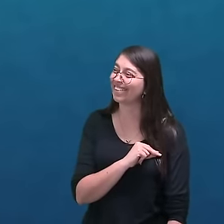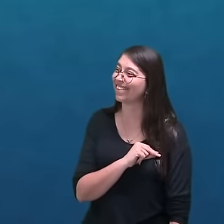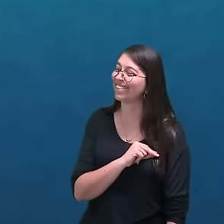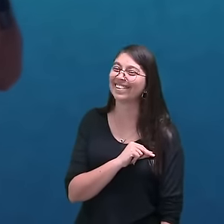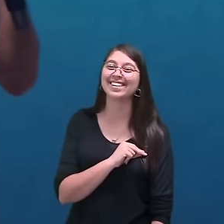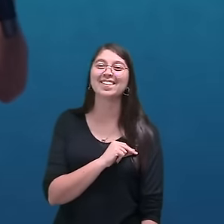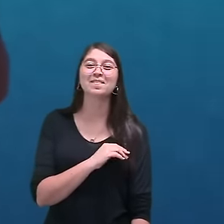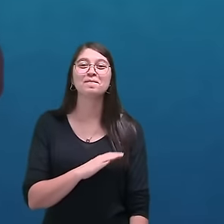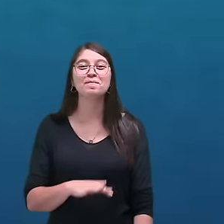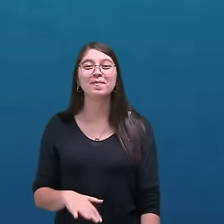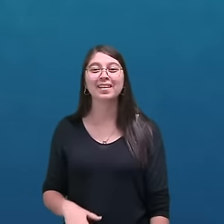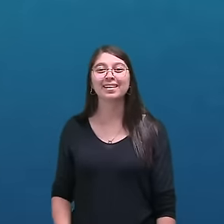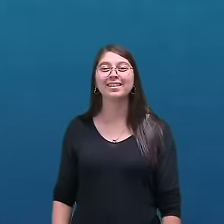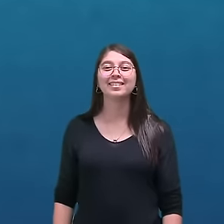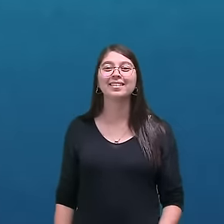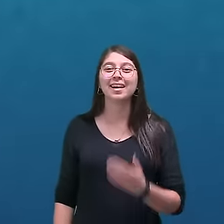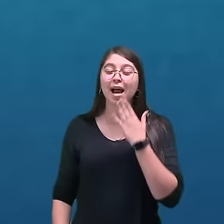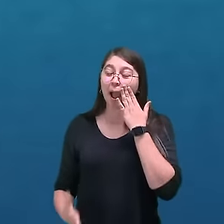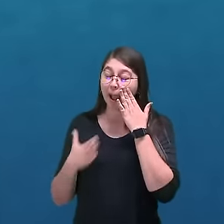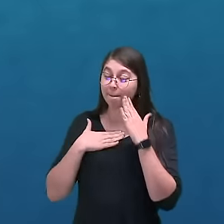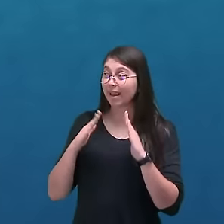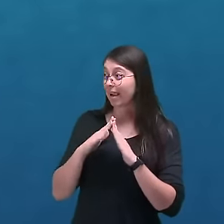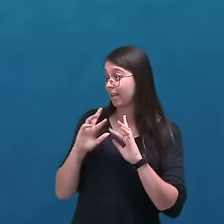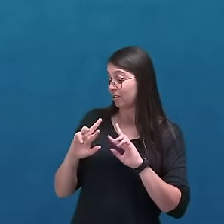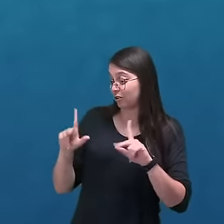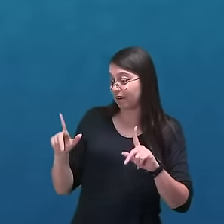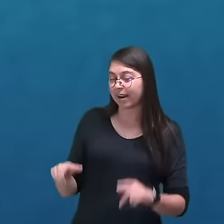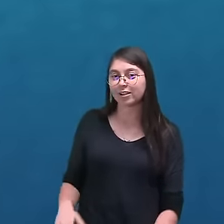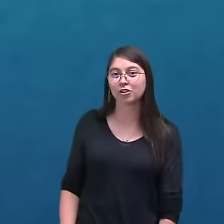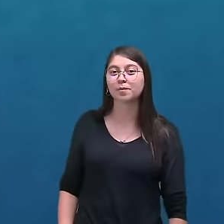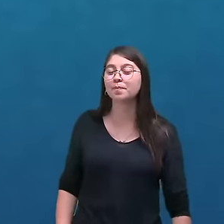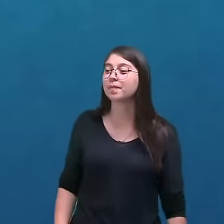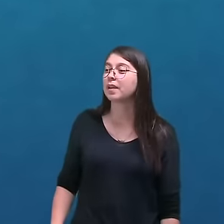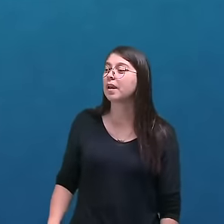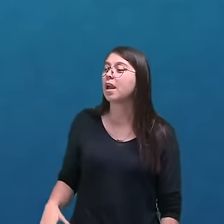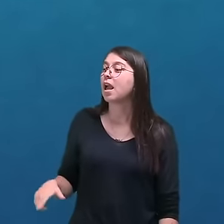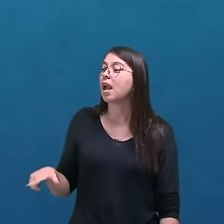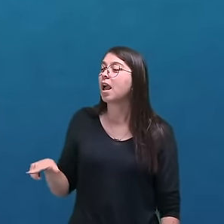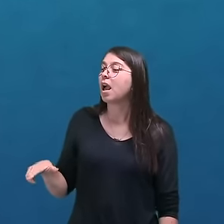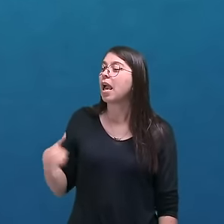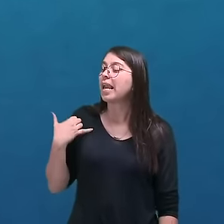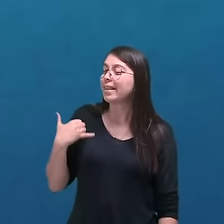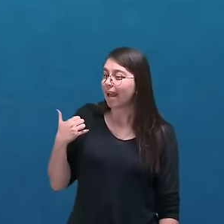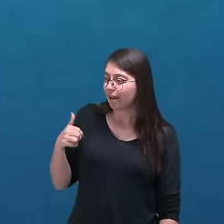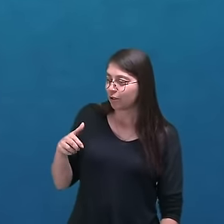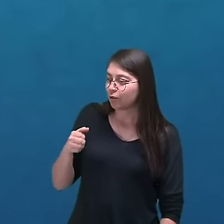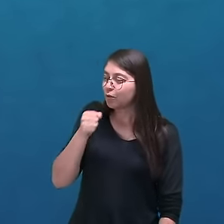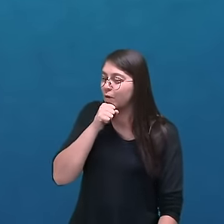Eu falei: que idade tem o filho mais velho? 16.